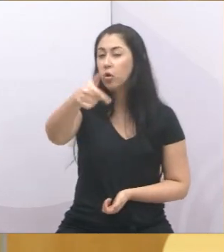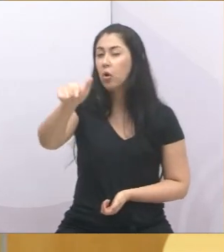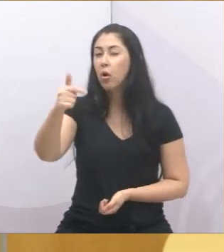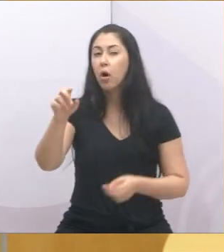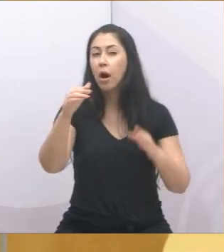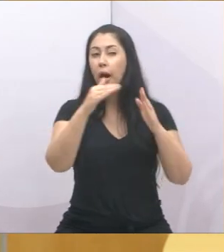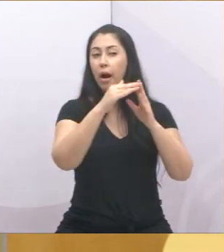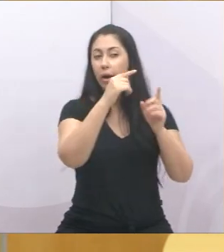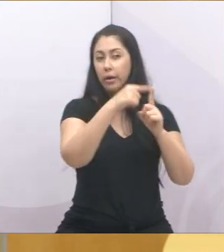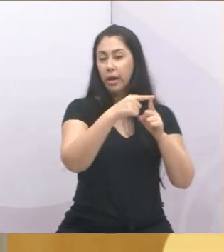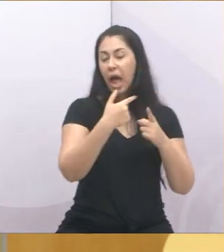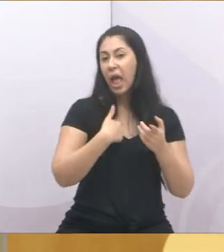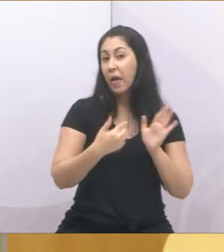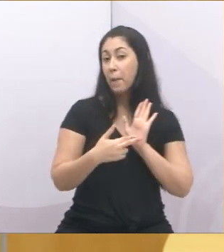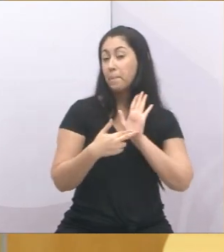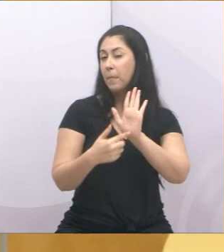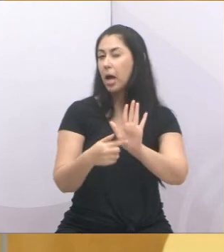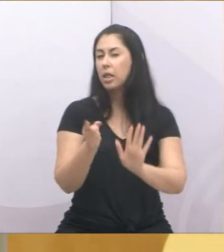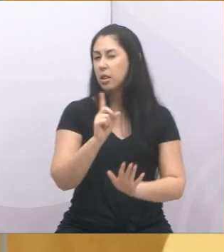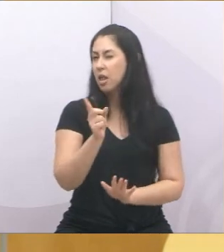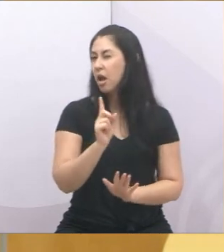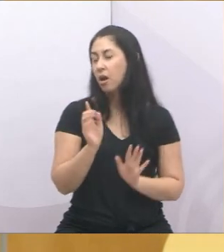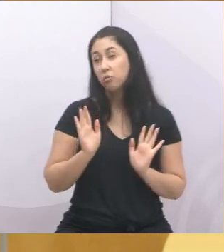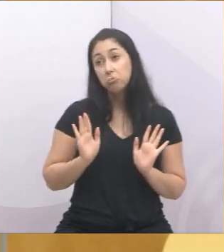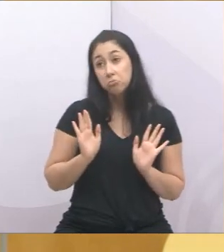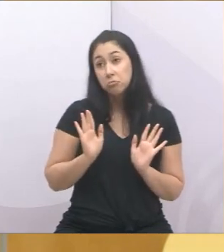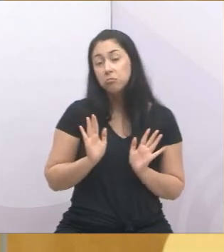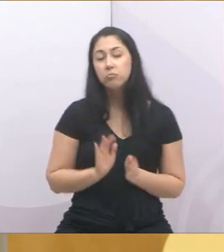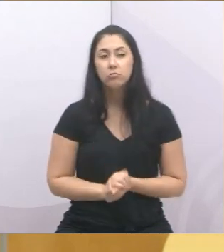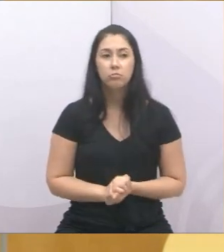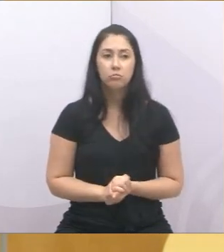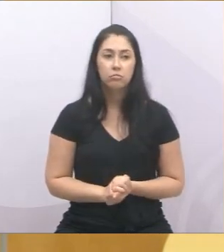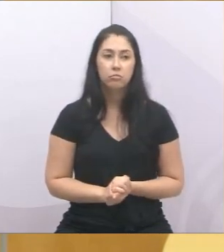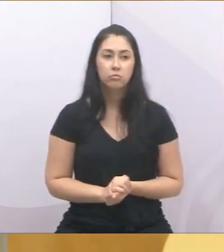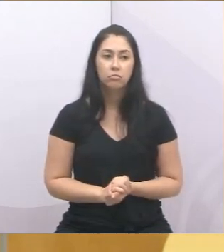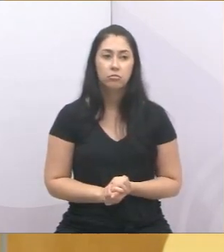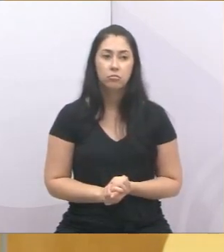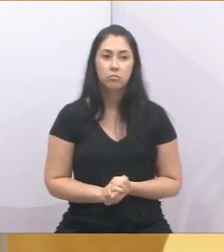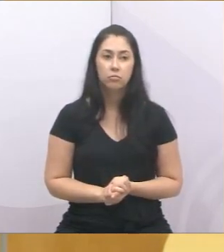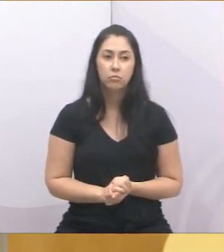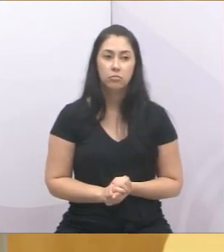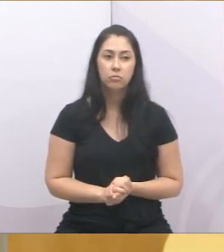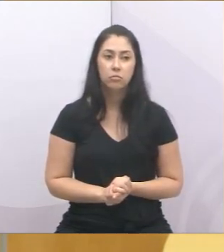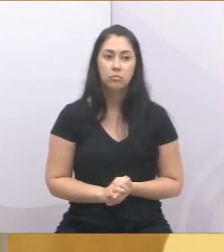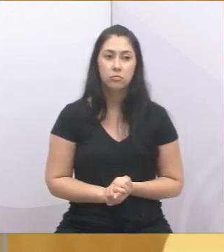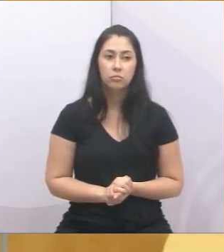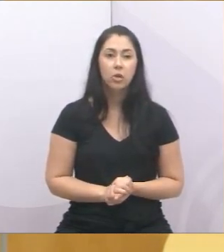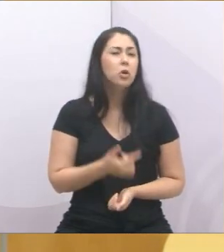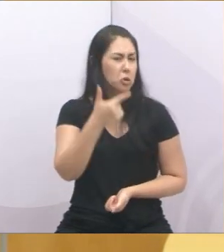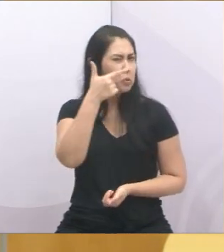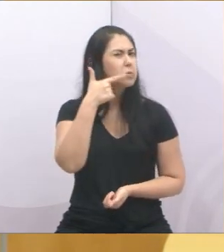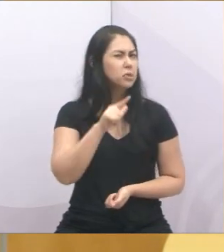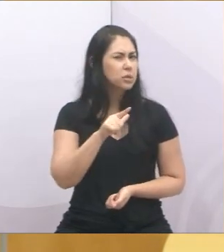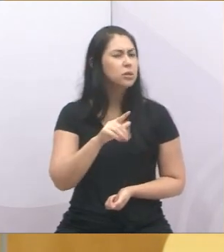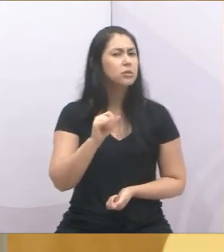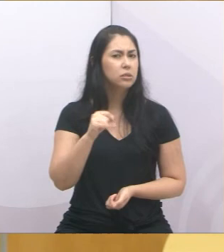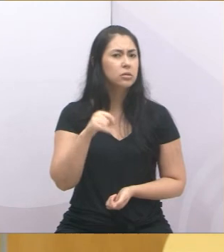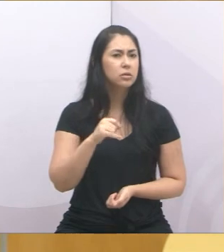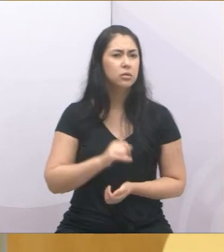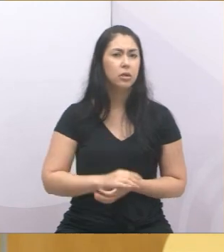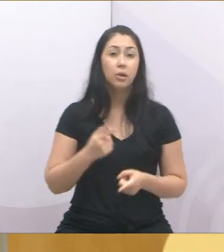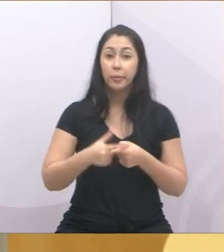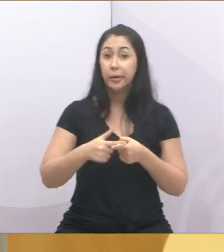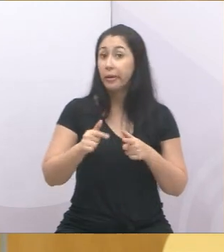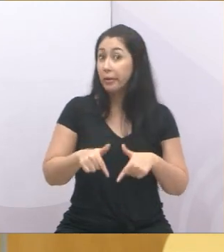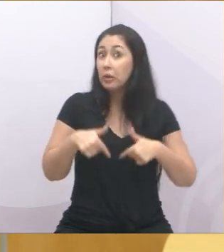denominação, que eu não quero aqui citar nome, não tem nada a ver com isso também, é um direito de cada um, eles estão conseguindo o espaço que eles querem, porque eles estão